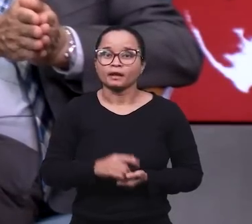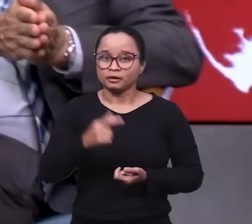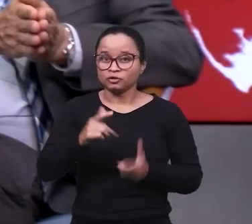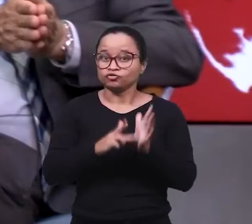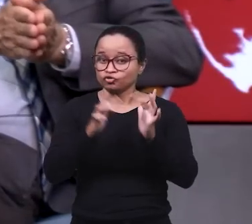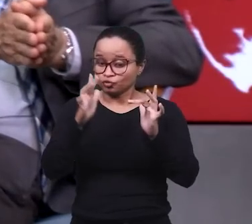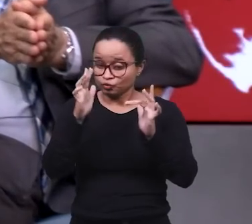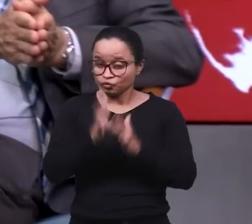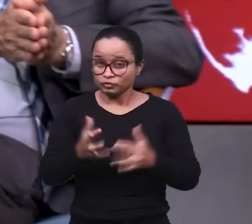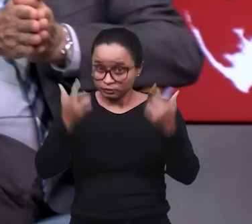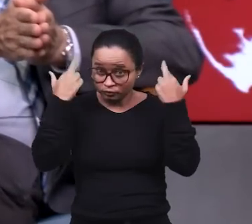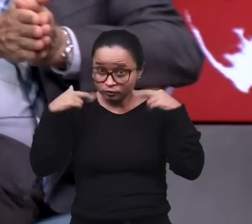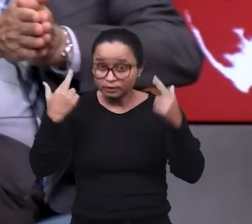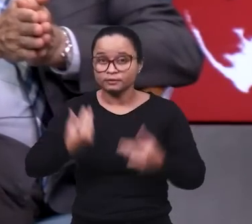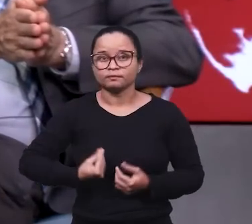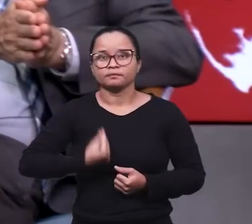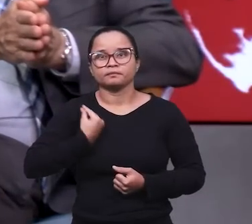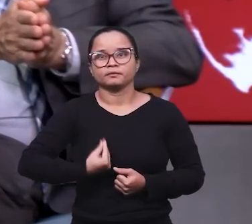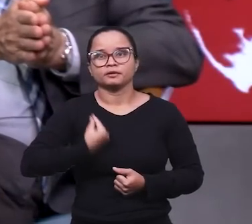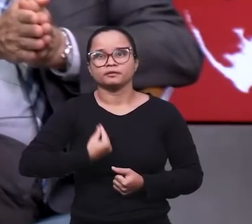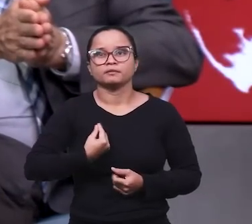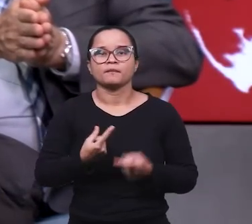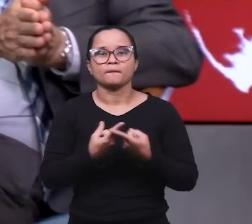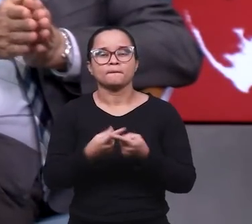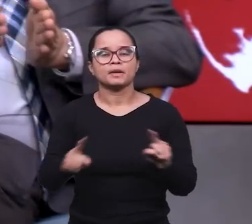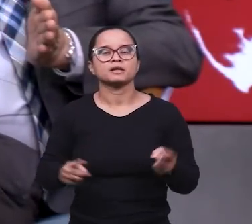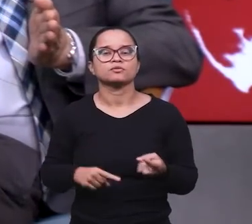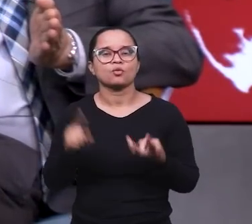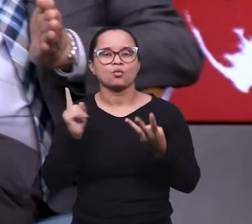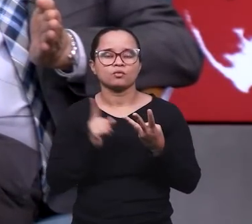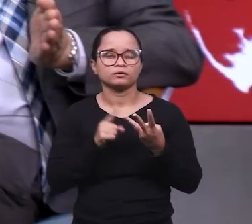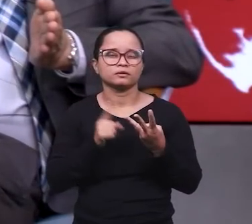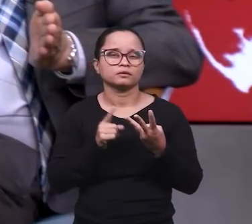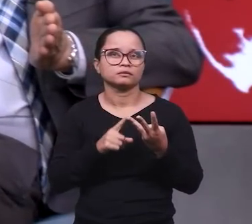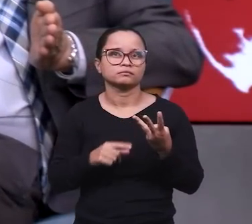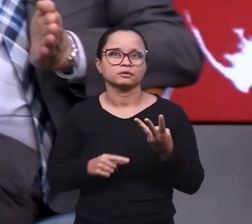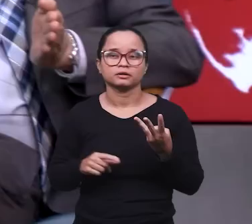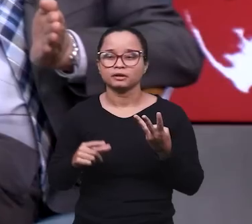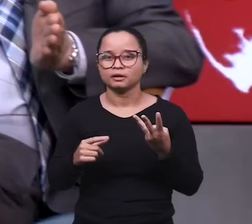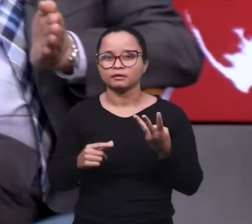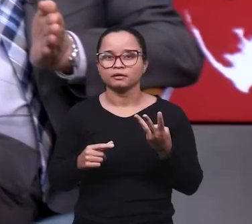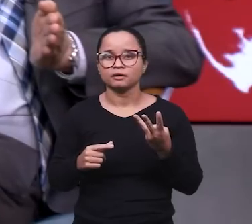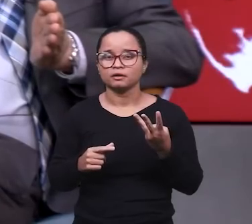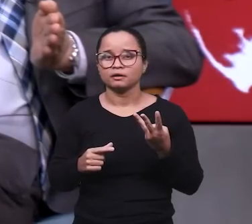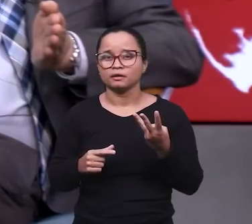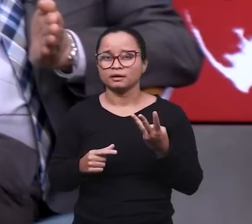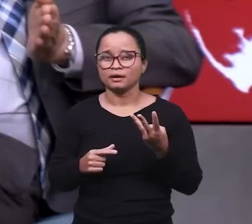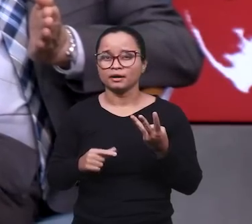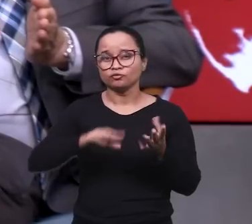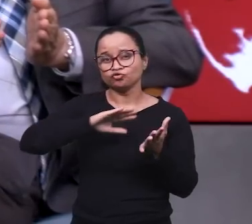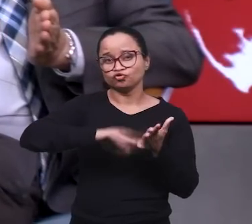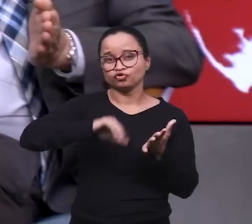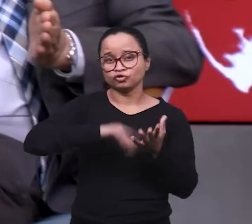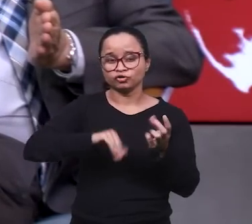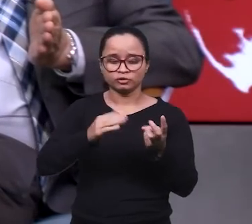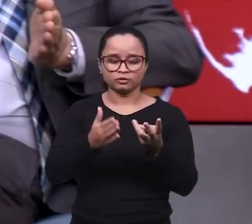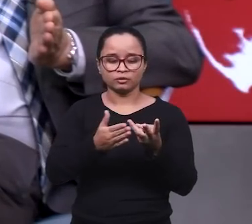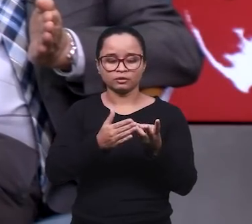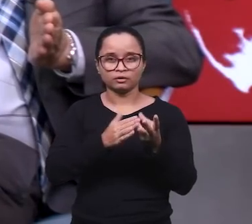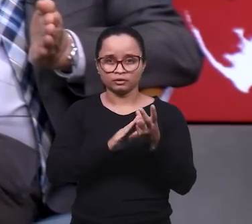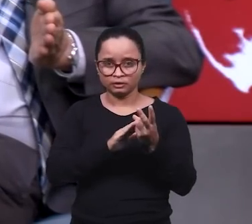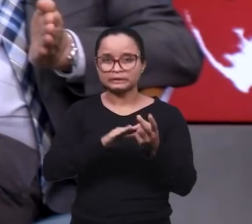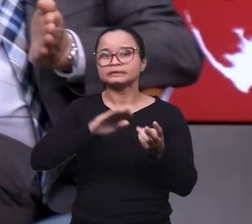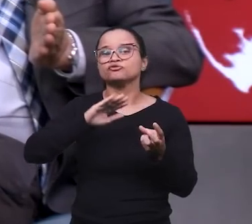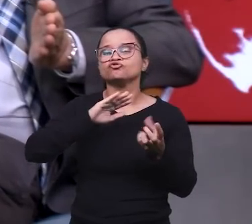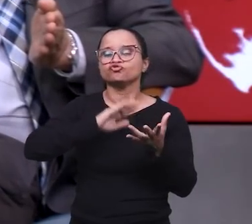o cordeiro que está ali presente. Mas o terceiro elemento sai. Qual é o elemento que sai? As